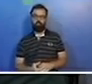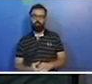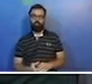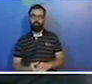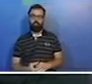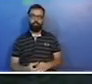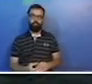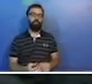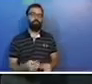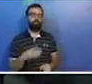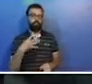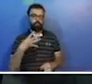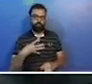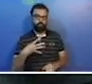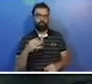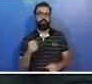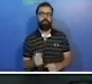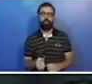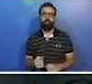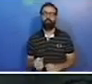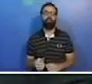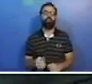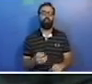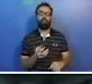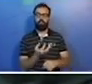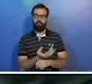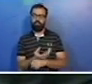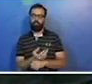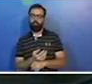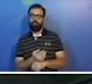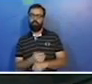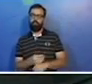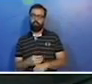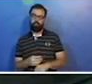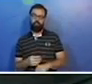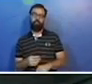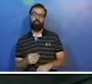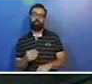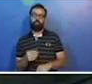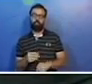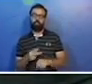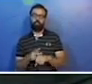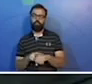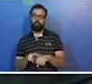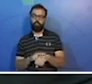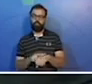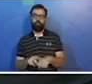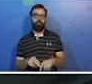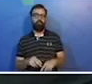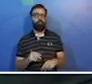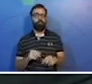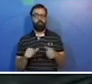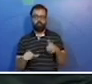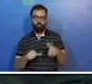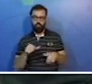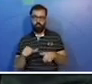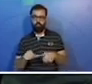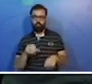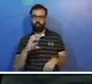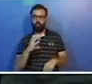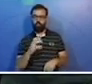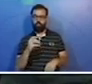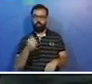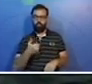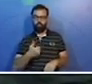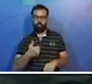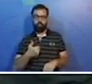4, produtor pasto, trocamos, passou agora por outro herbívoro, o